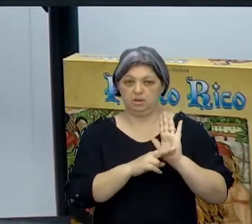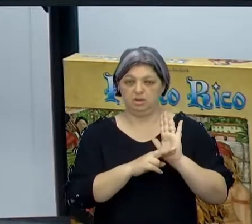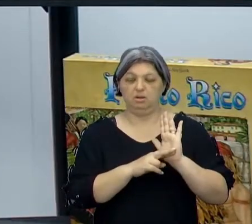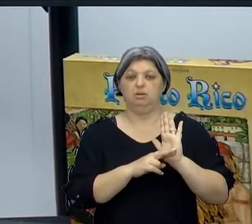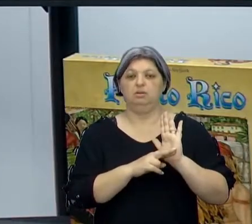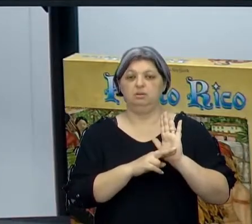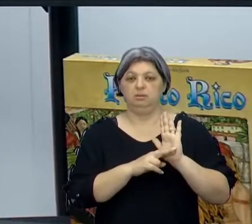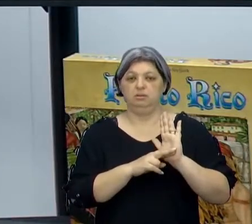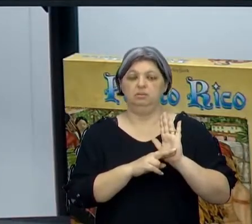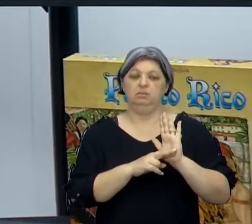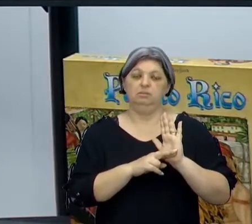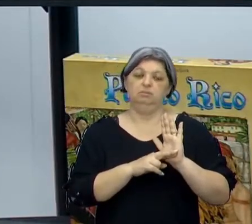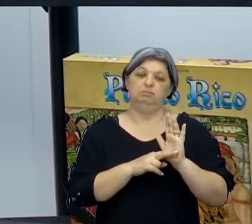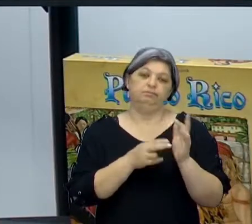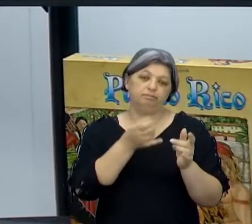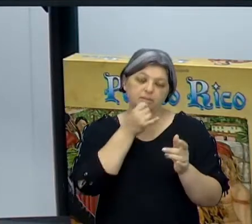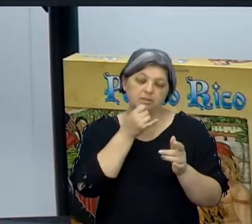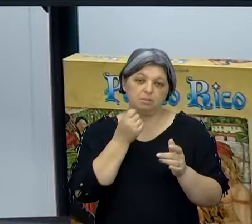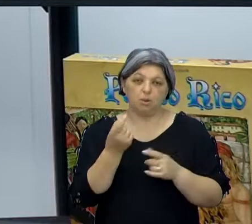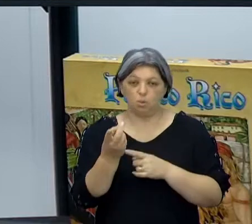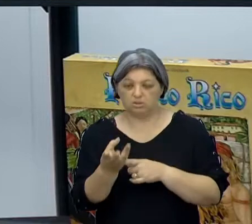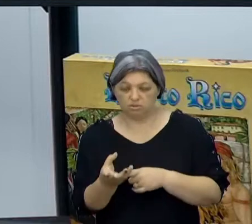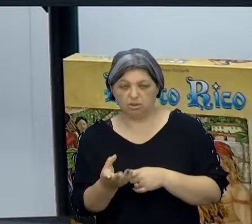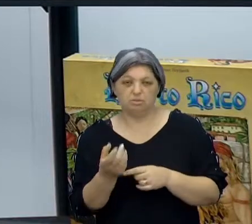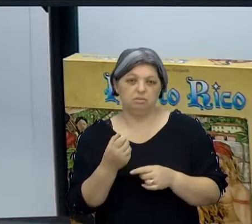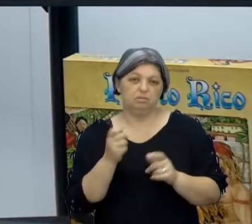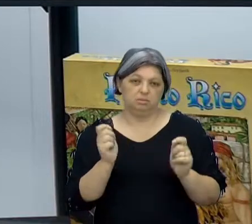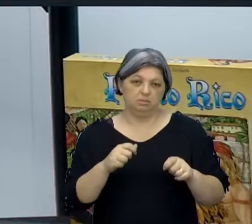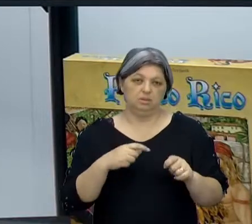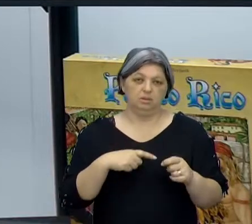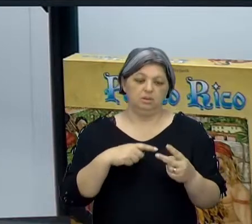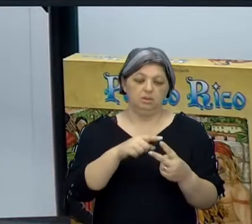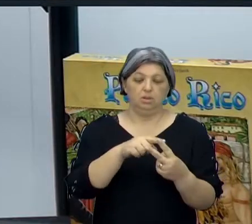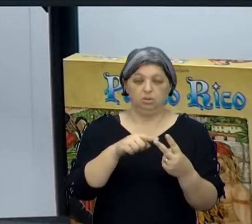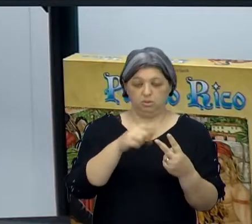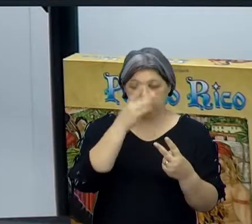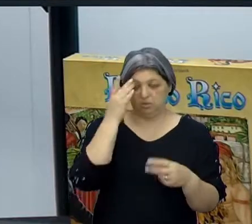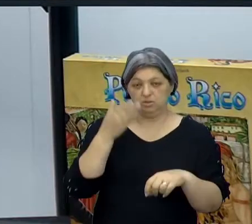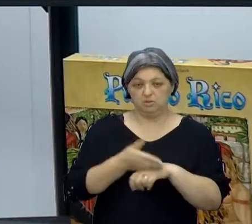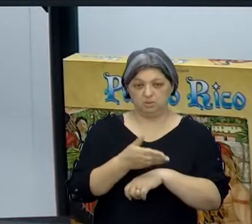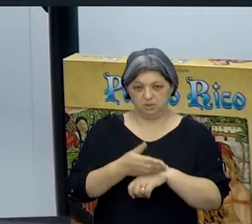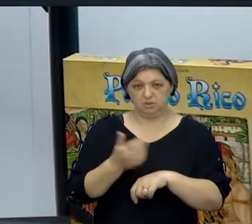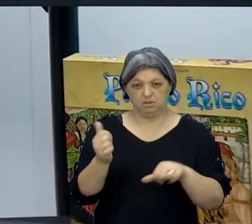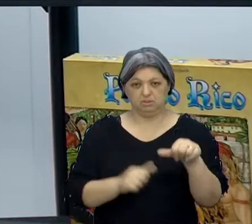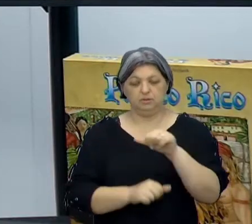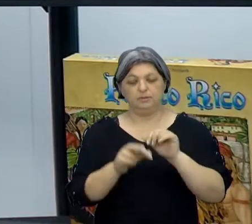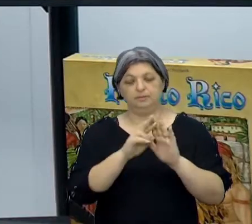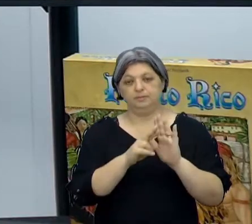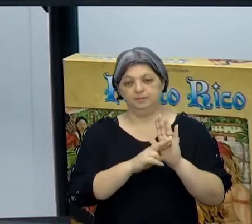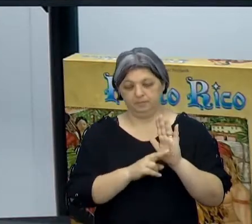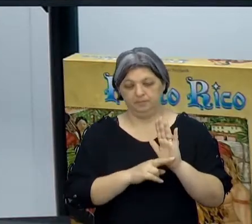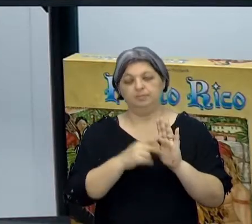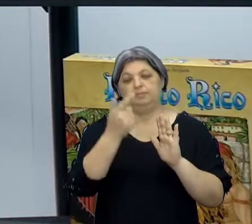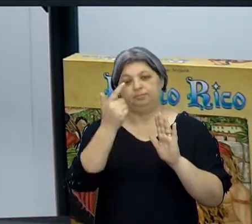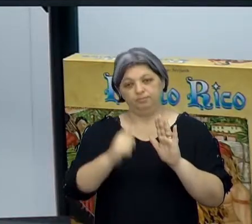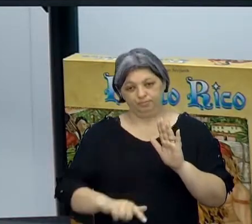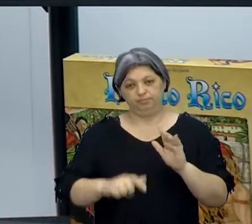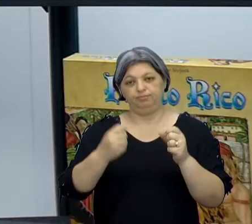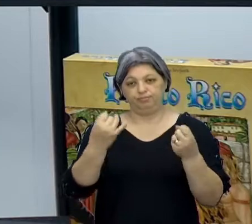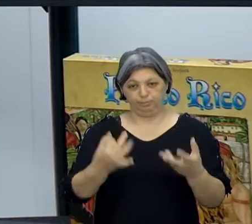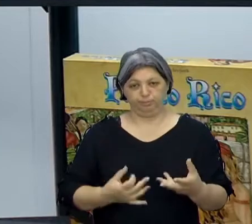um determinado número de jogadores. No caso do Porto Rico, em 2 jogadores as regras mudam um pouquinho. E tem mais um momento do manual aqui que explica